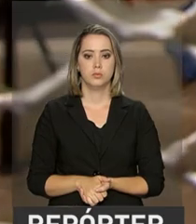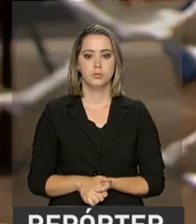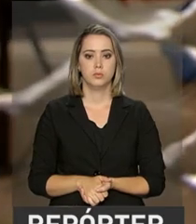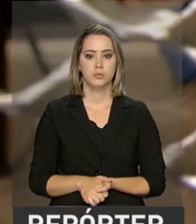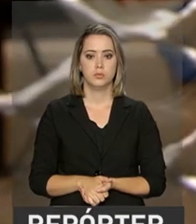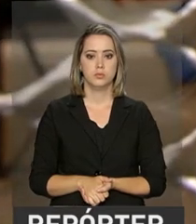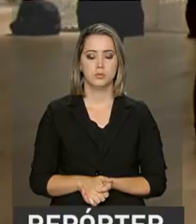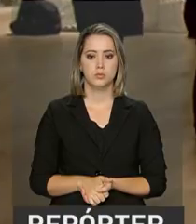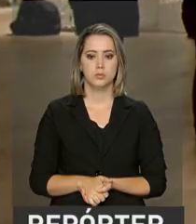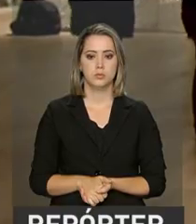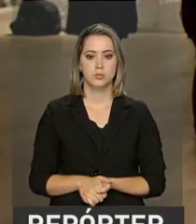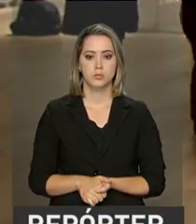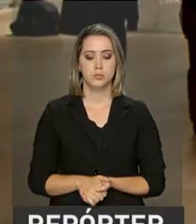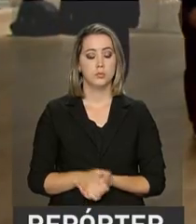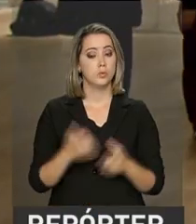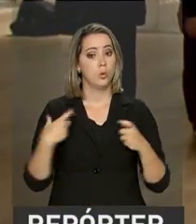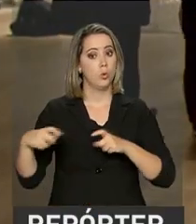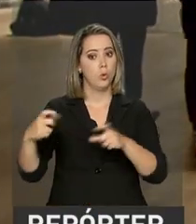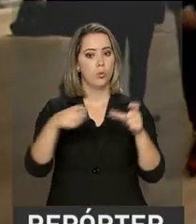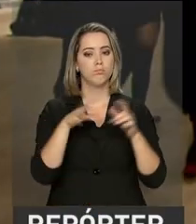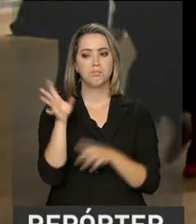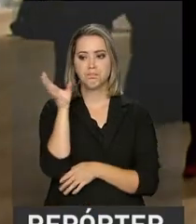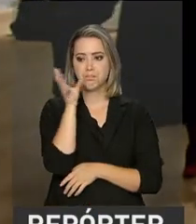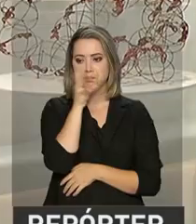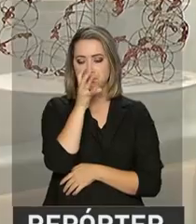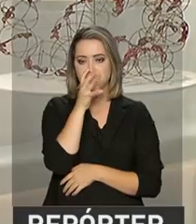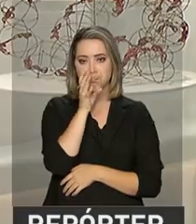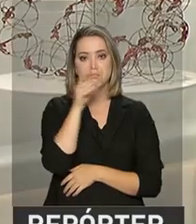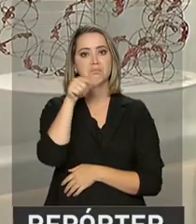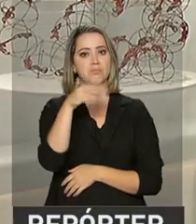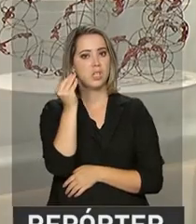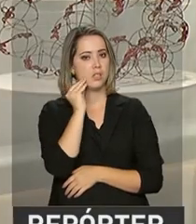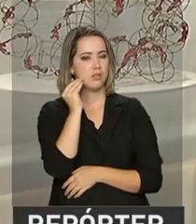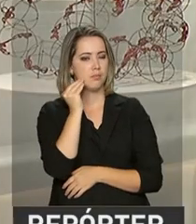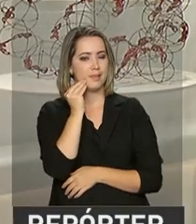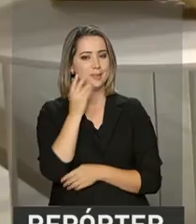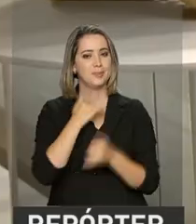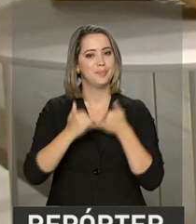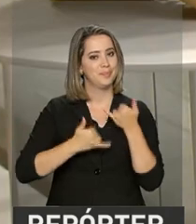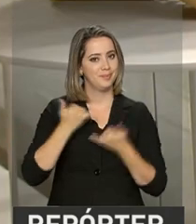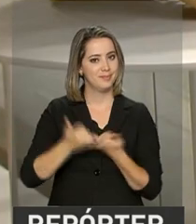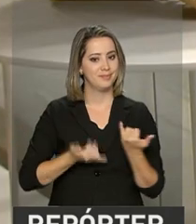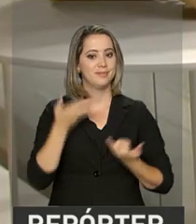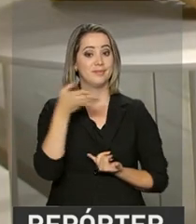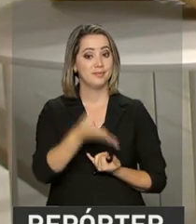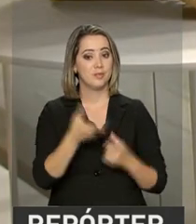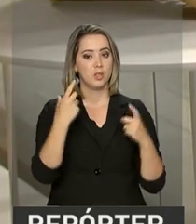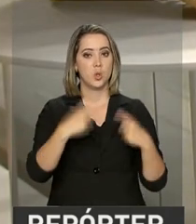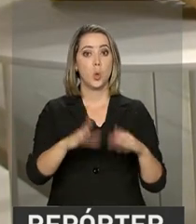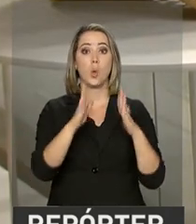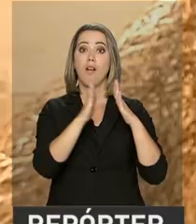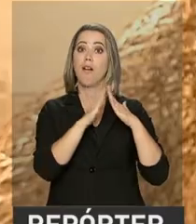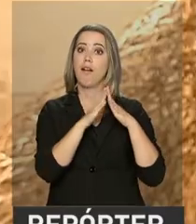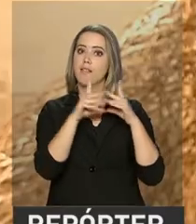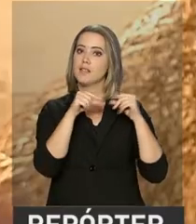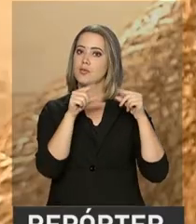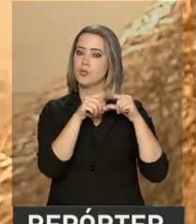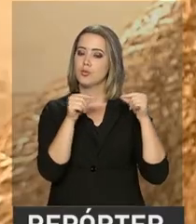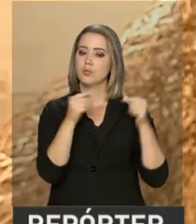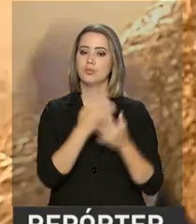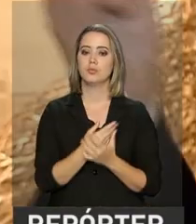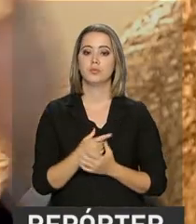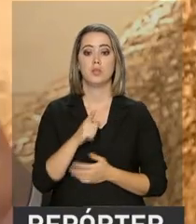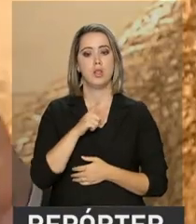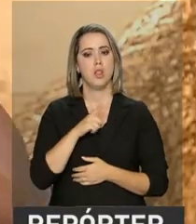lugar um espaço de contemplação experiências e diversão Esta é a Japan House temos